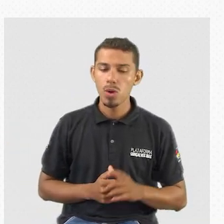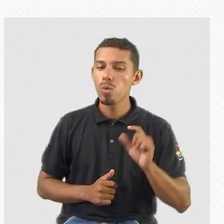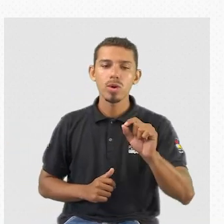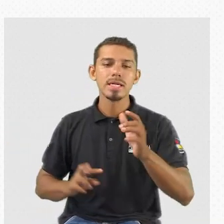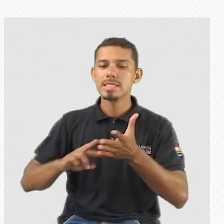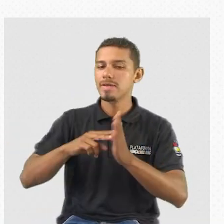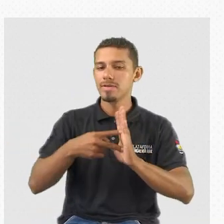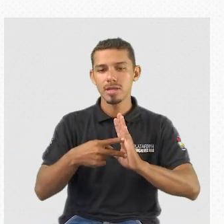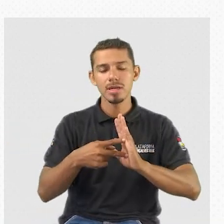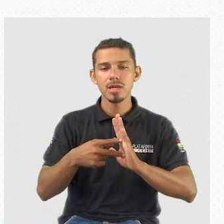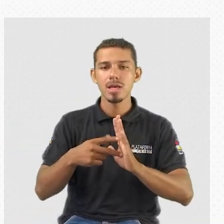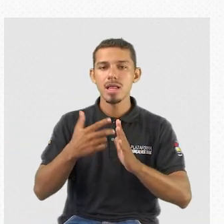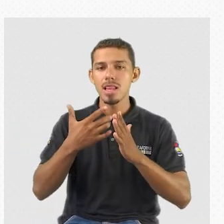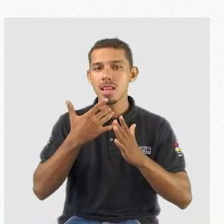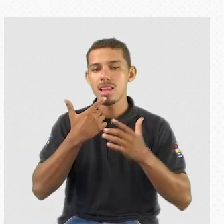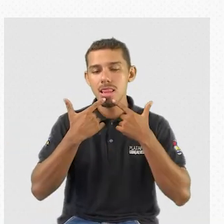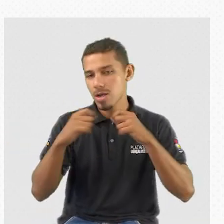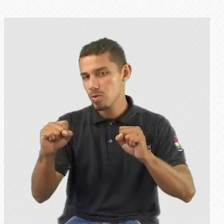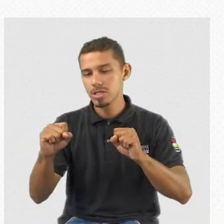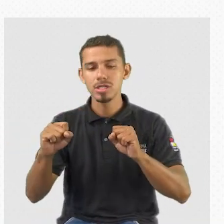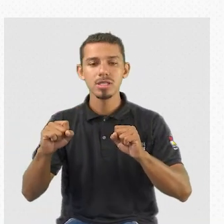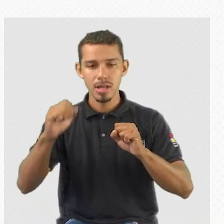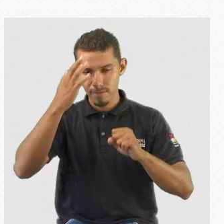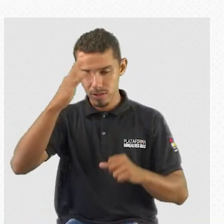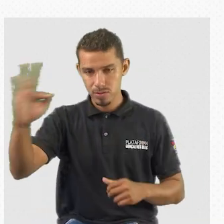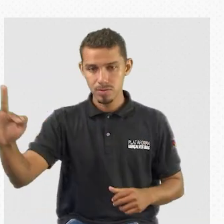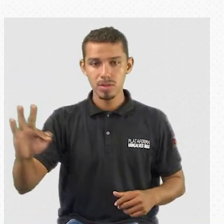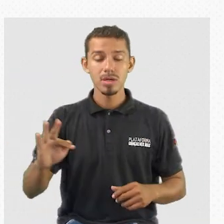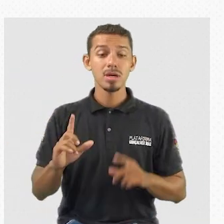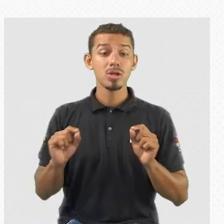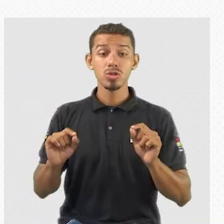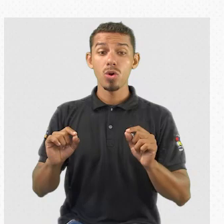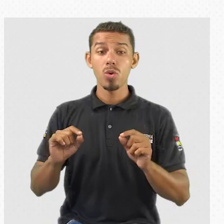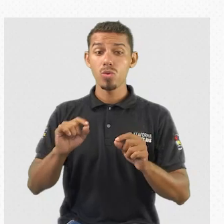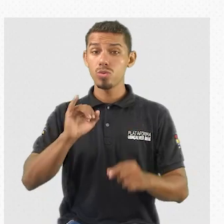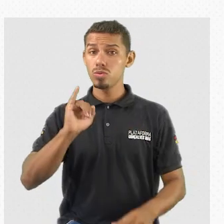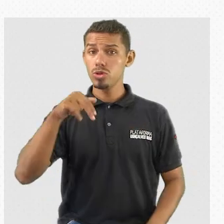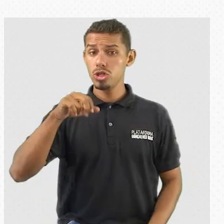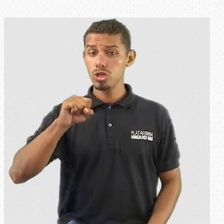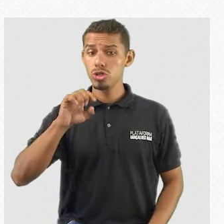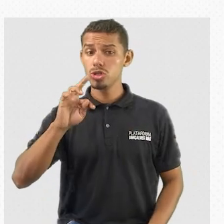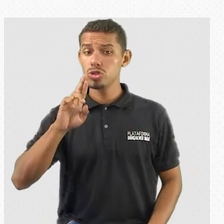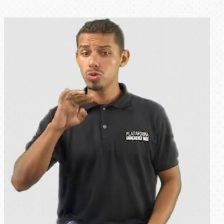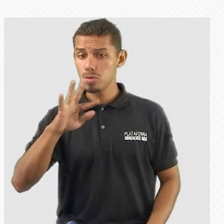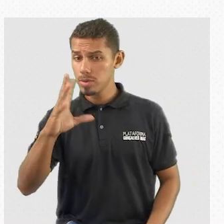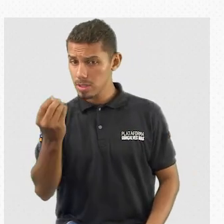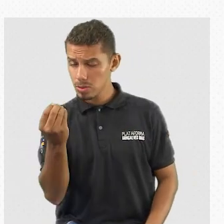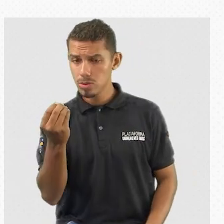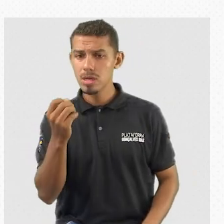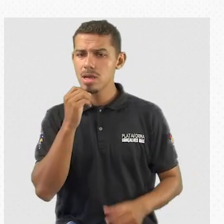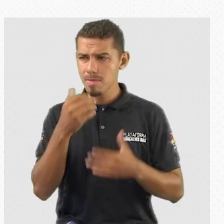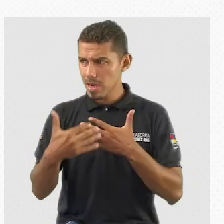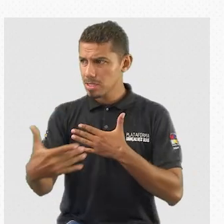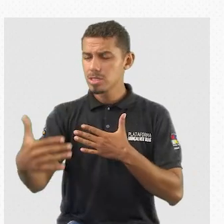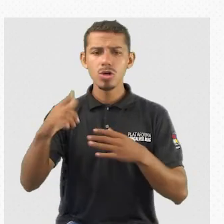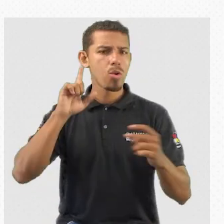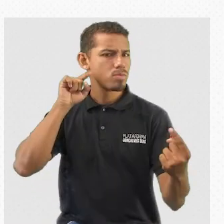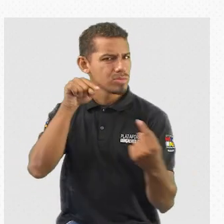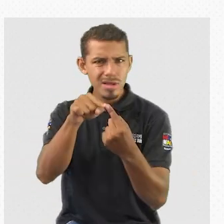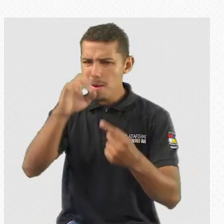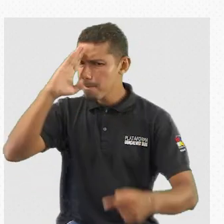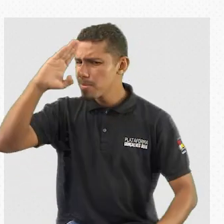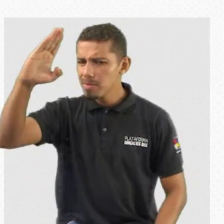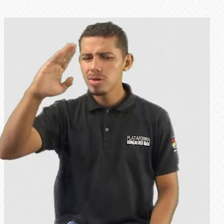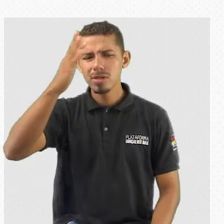que significa essa virada linguística na filosofia? A linguagem ela deixa de ser apenas um instrumento e passa a ser o objeto central